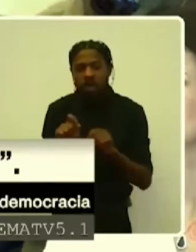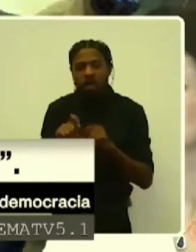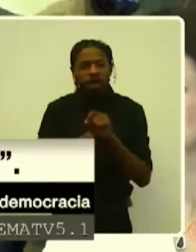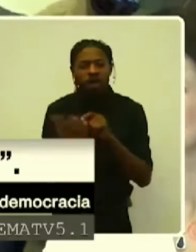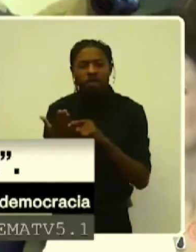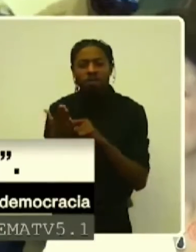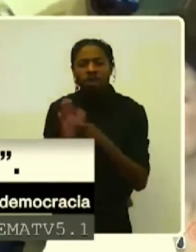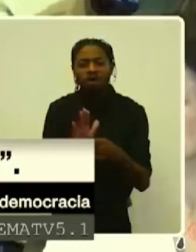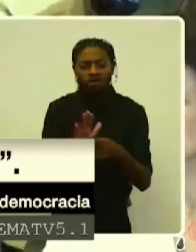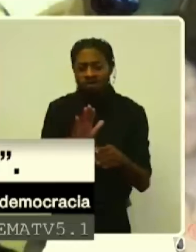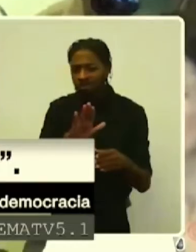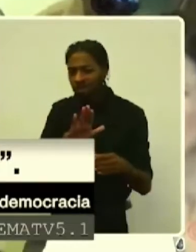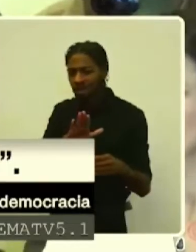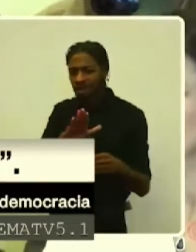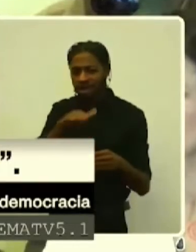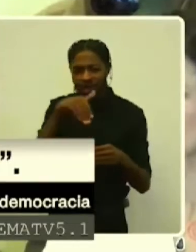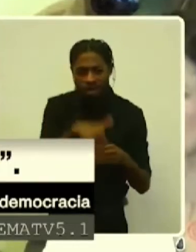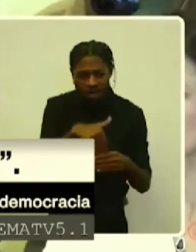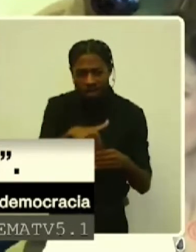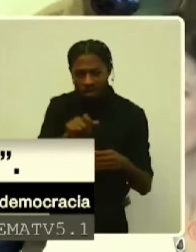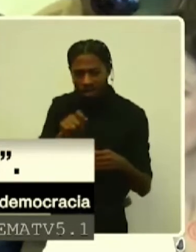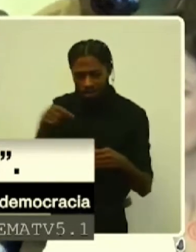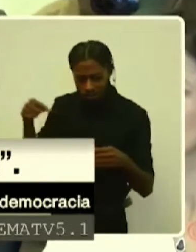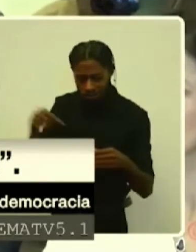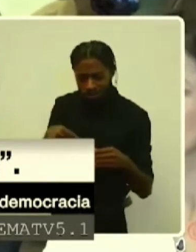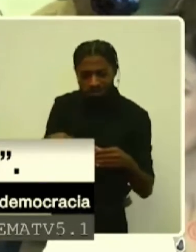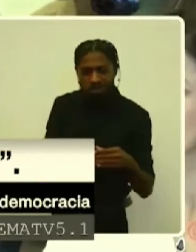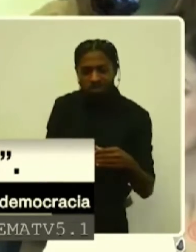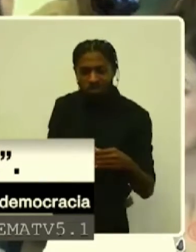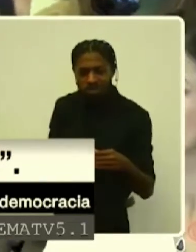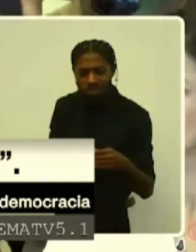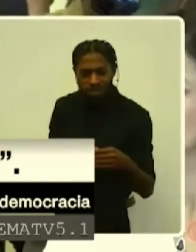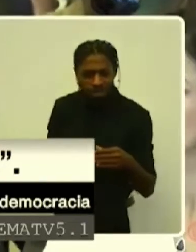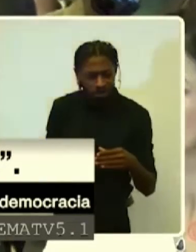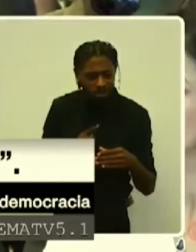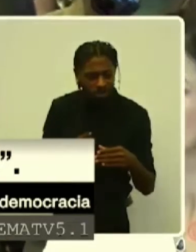As eleições já têm um vencedor.